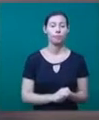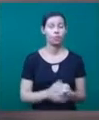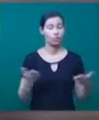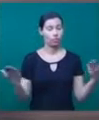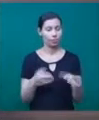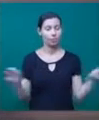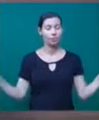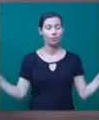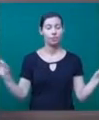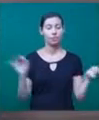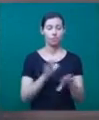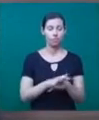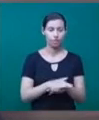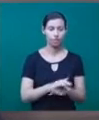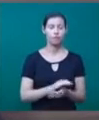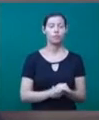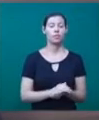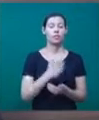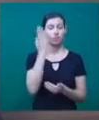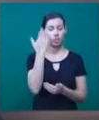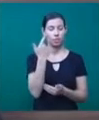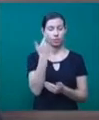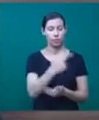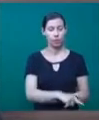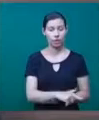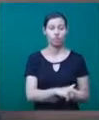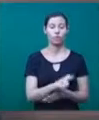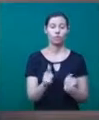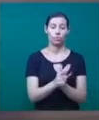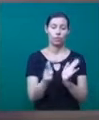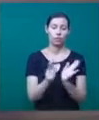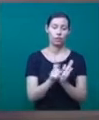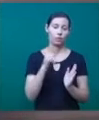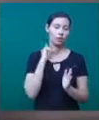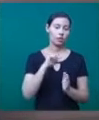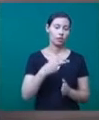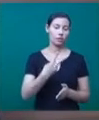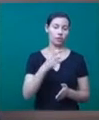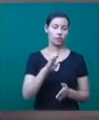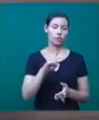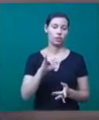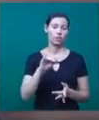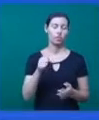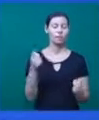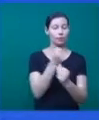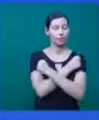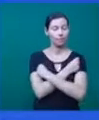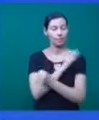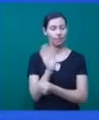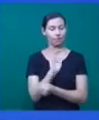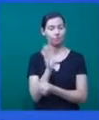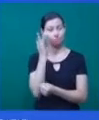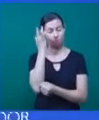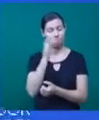quinta acaba aqui. Você tem mais informações a seguir no Jornal Minas, segunda edição. Um abraço para você e até amanhã.